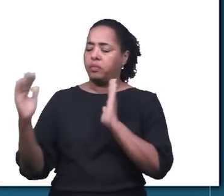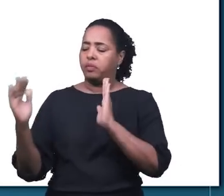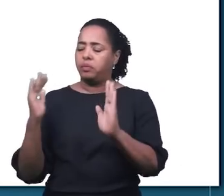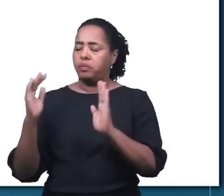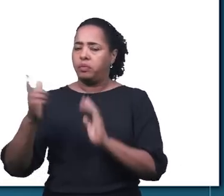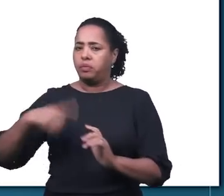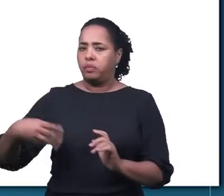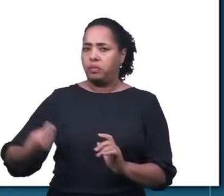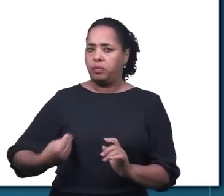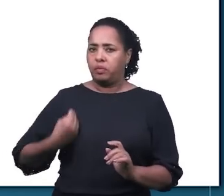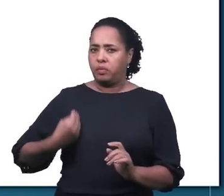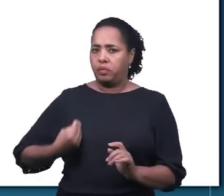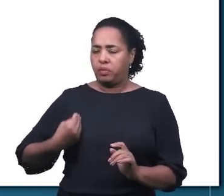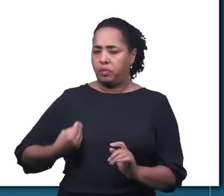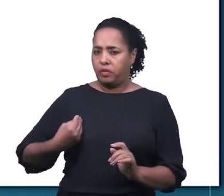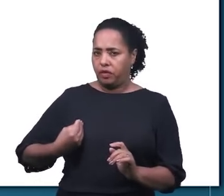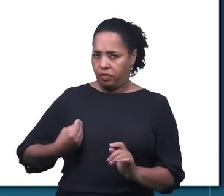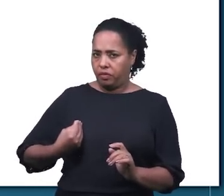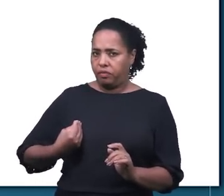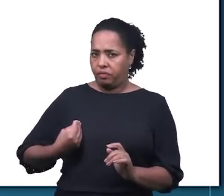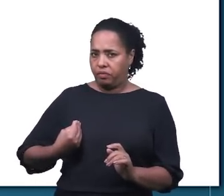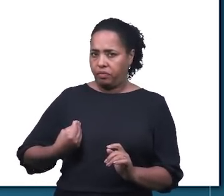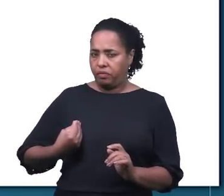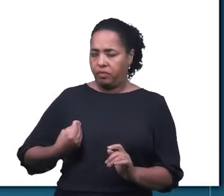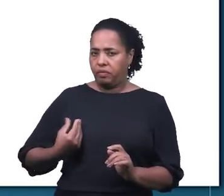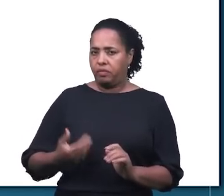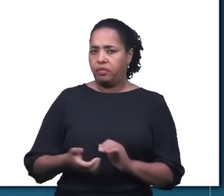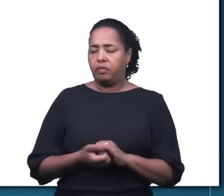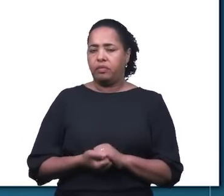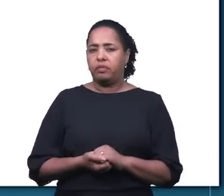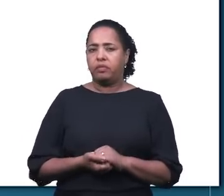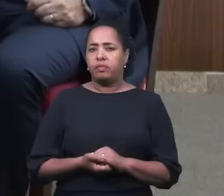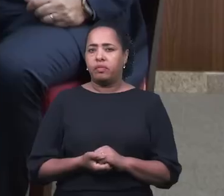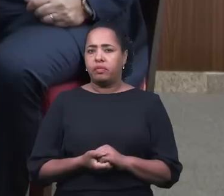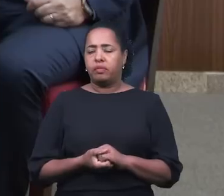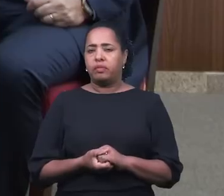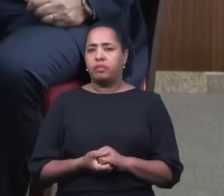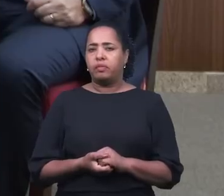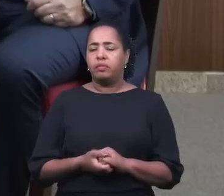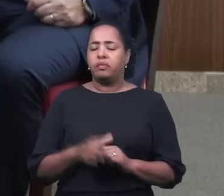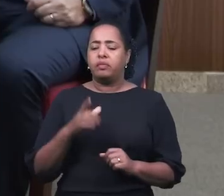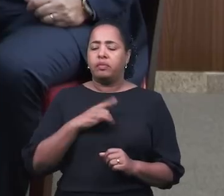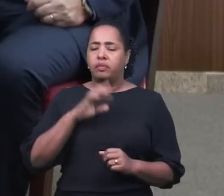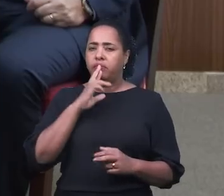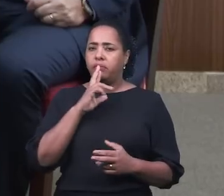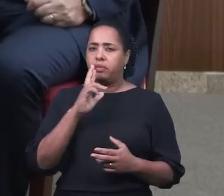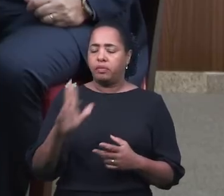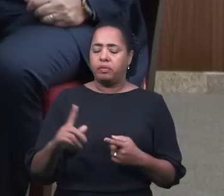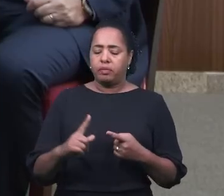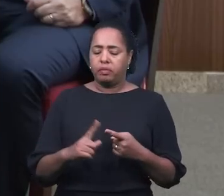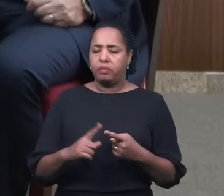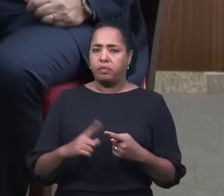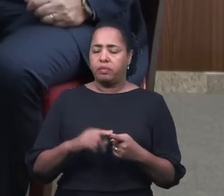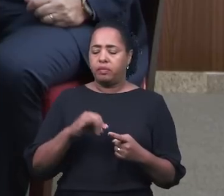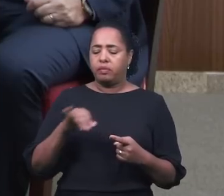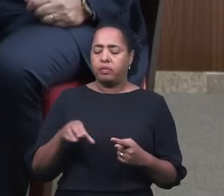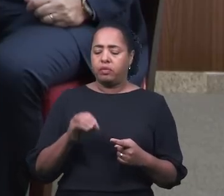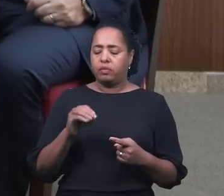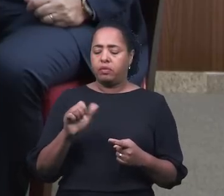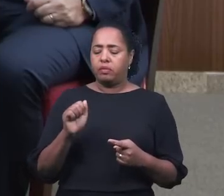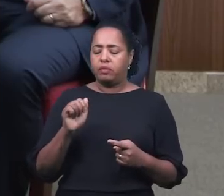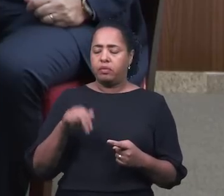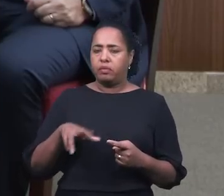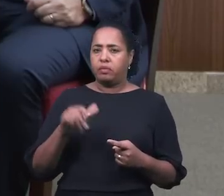ou seja, fale da aplicação profética deste feito em nossos dias. Temos a resposta ao comentário do diácono